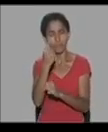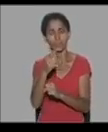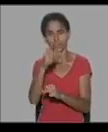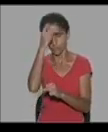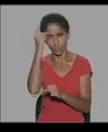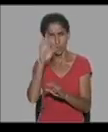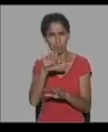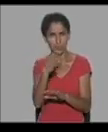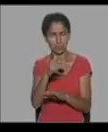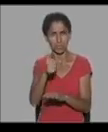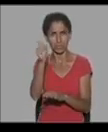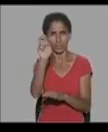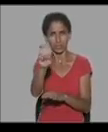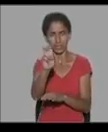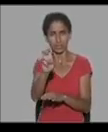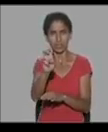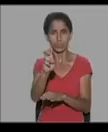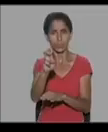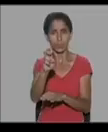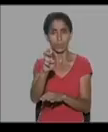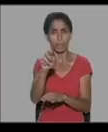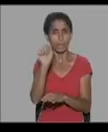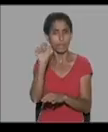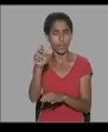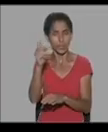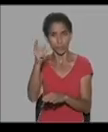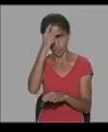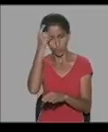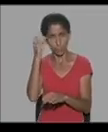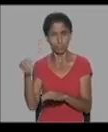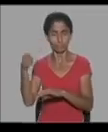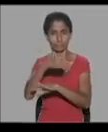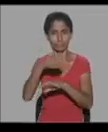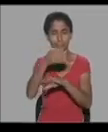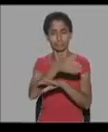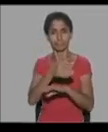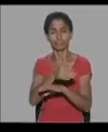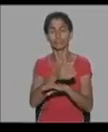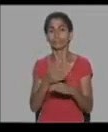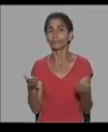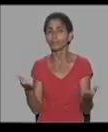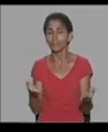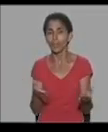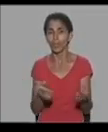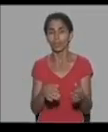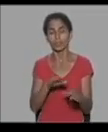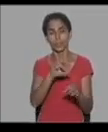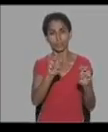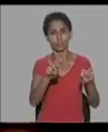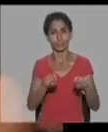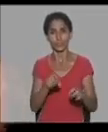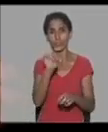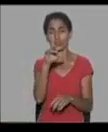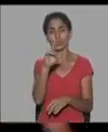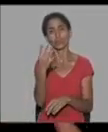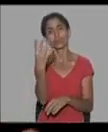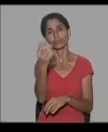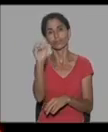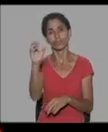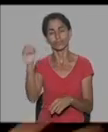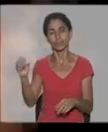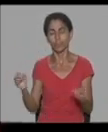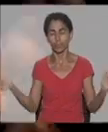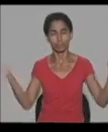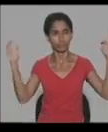menos umas 15 mil pessoas naquele teatro. Já tem 400 lugares. Eu conheço. Aquilo ali virou um furdunço, uma coisa